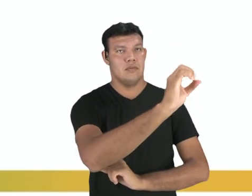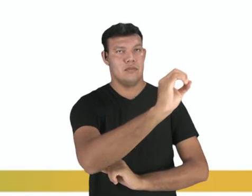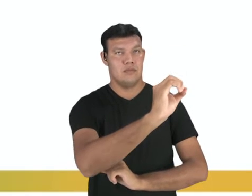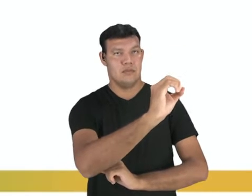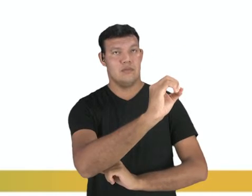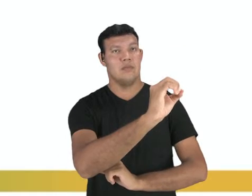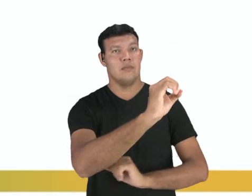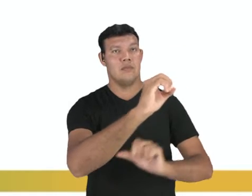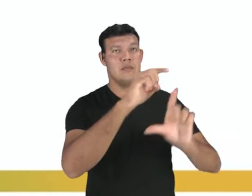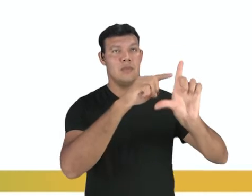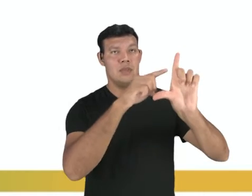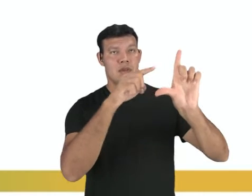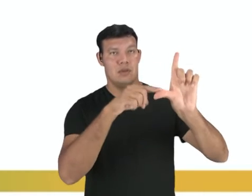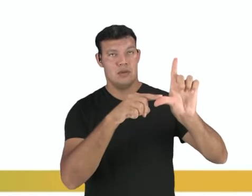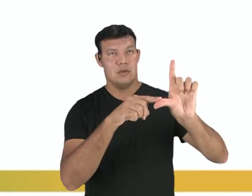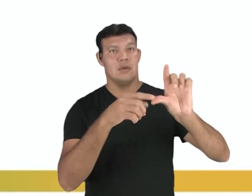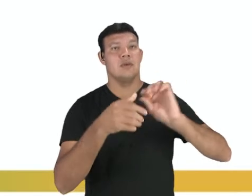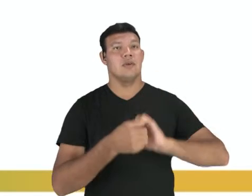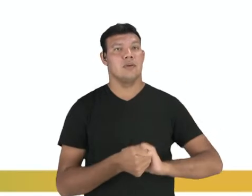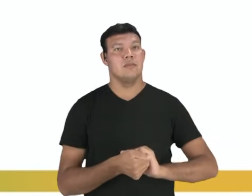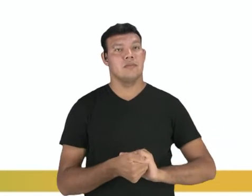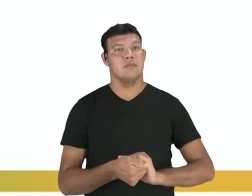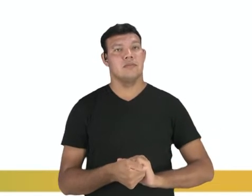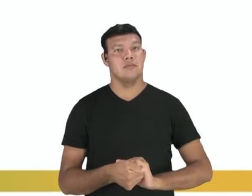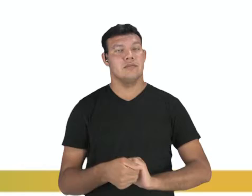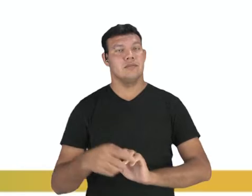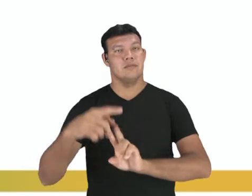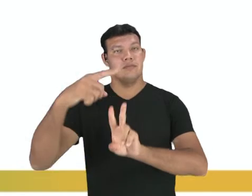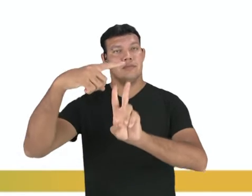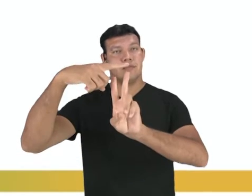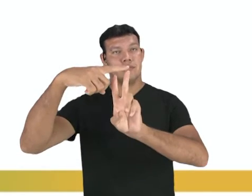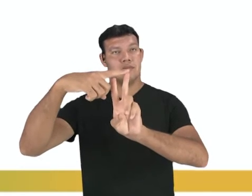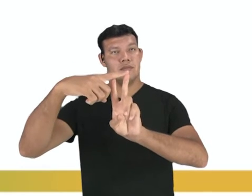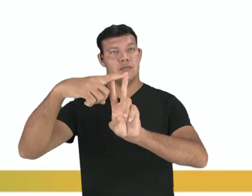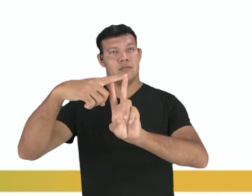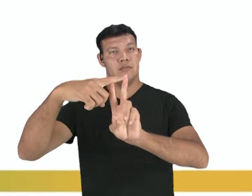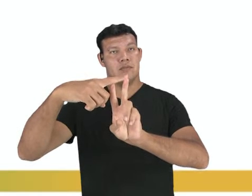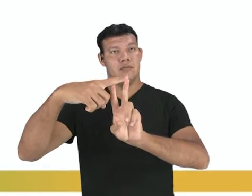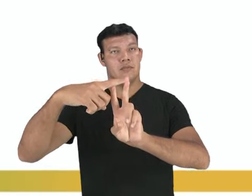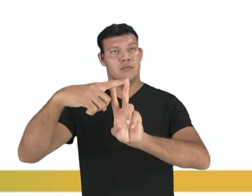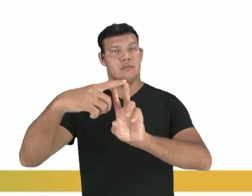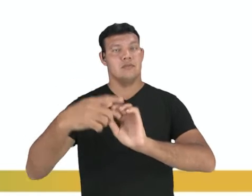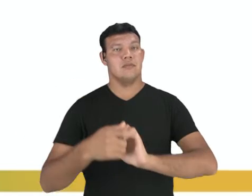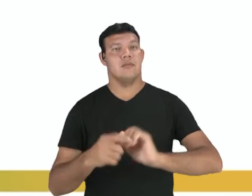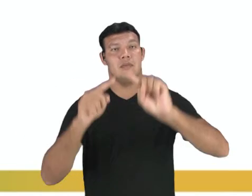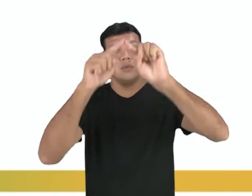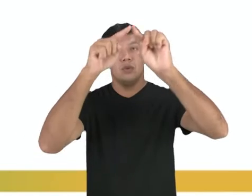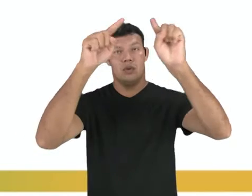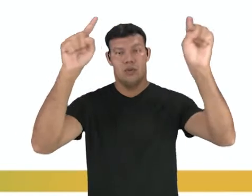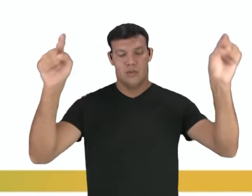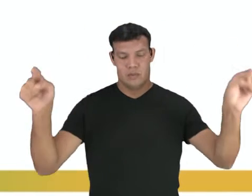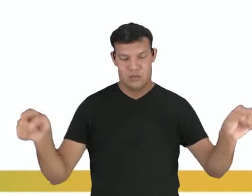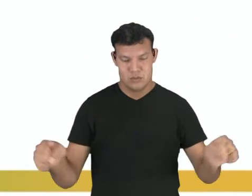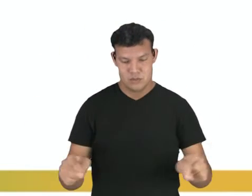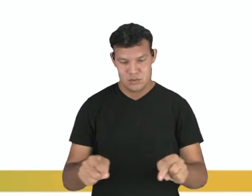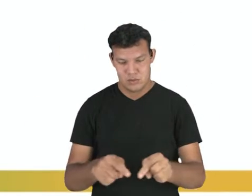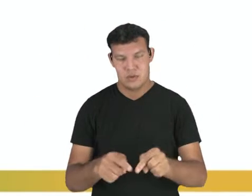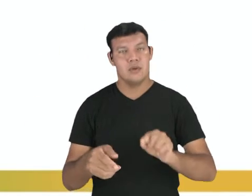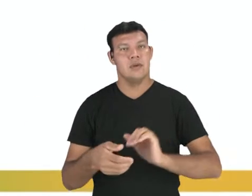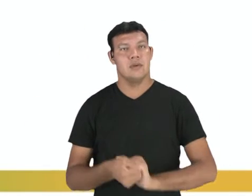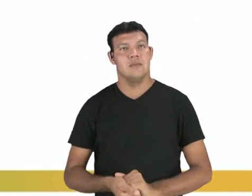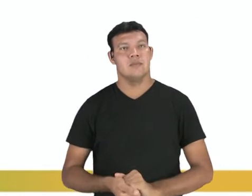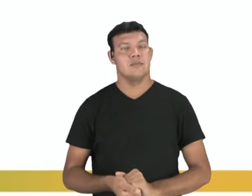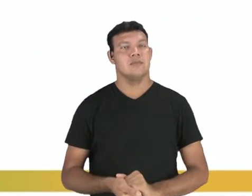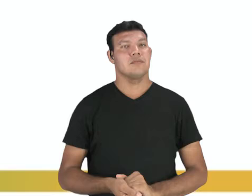é uma reta na circunferência em 360 graus é um giro completo o